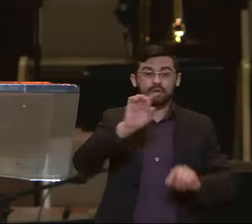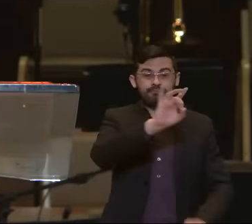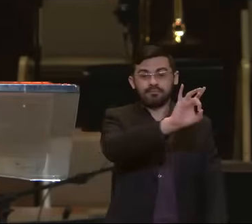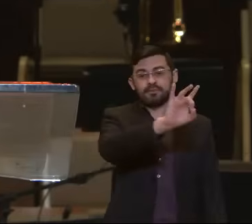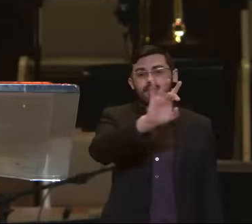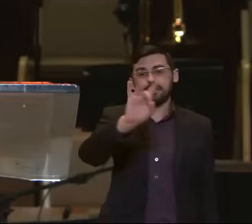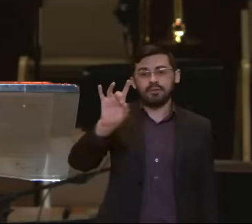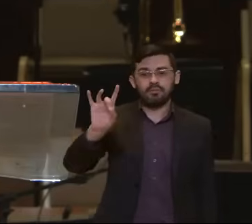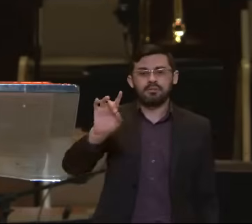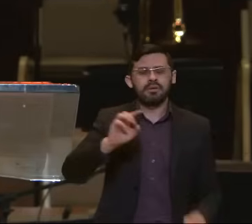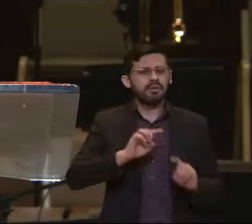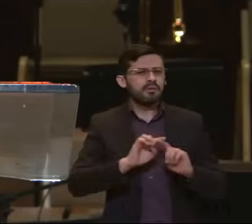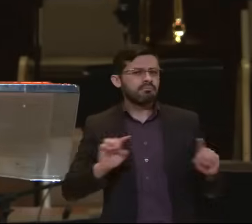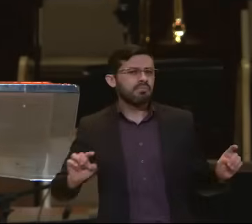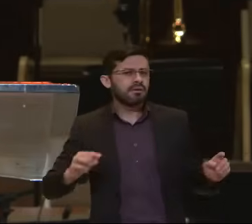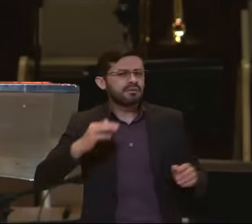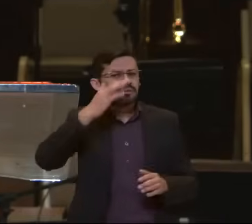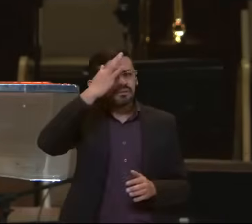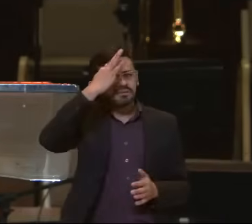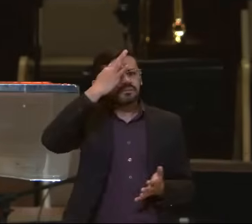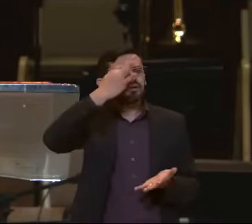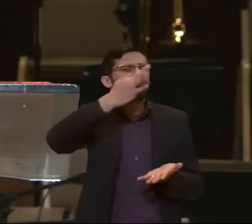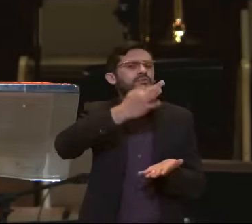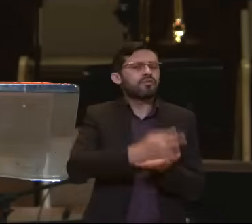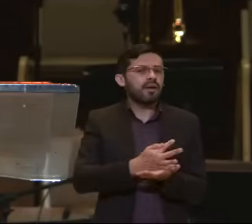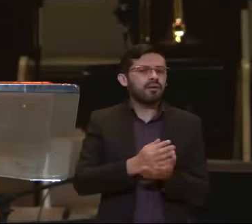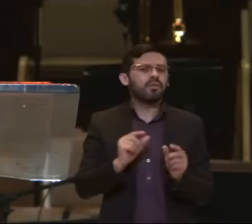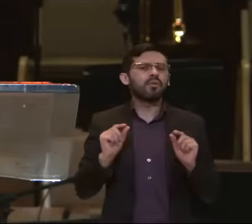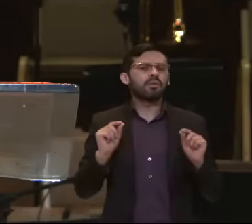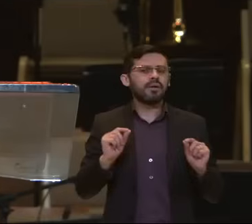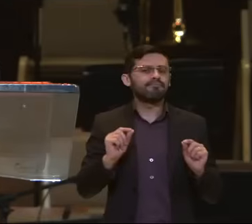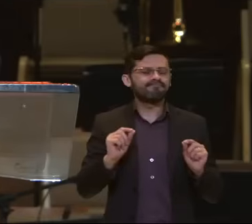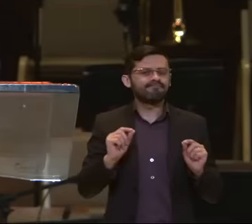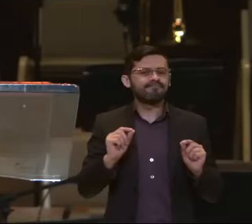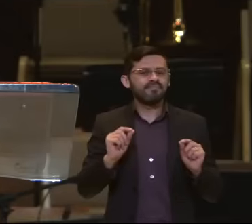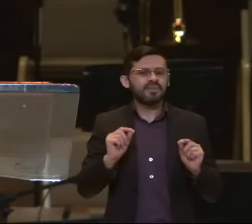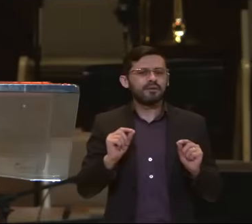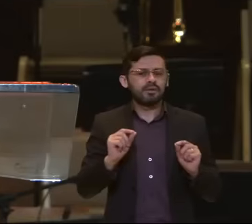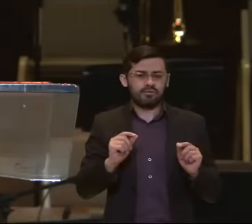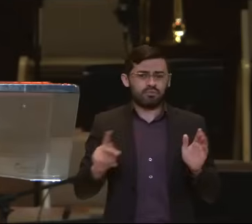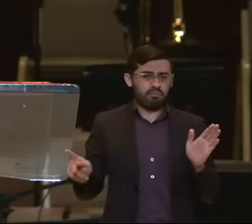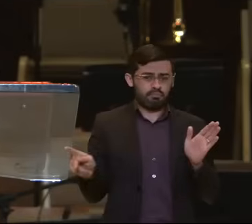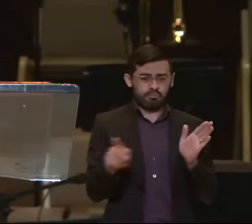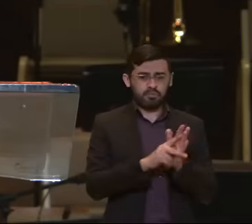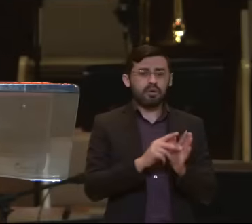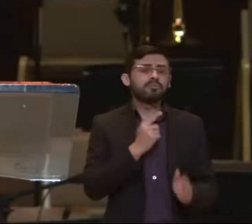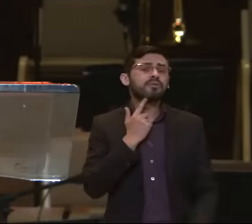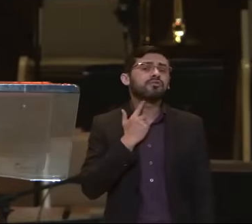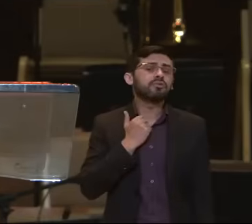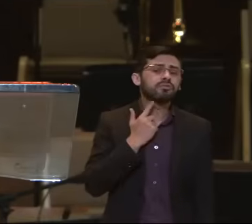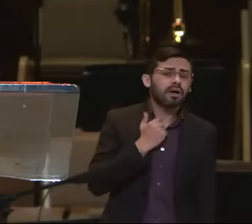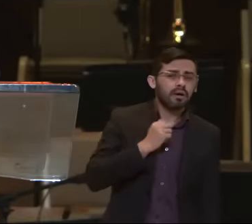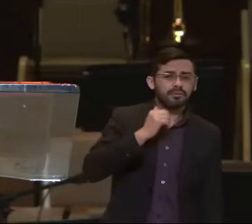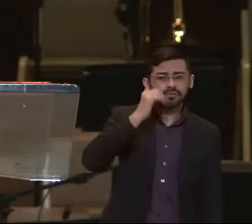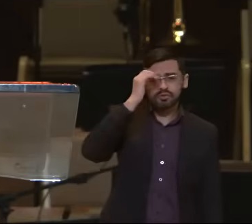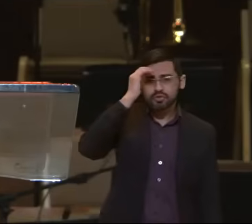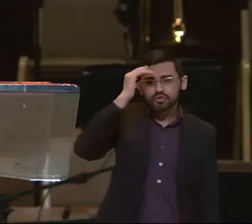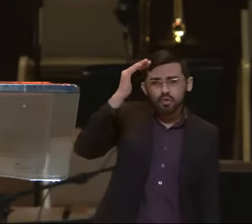esse tipo de fé que coloca você mesmo, seus desejos,